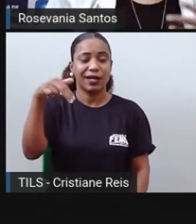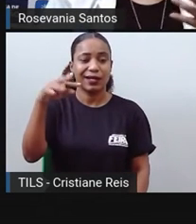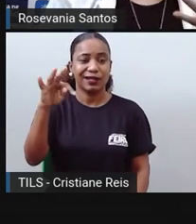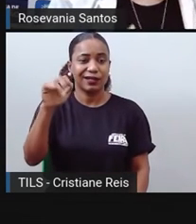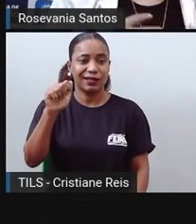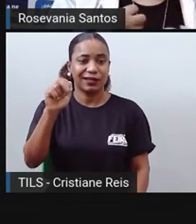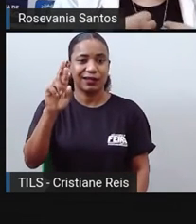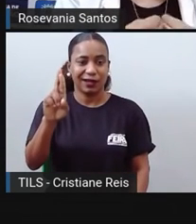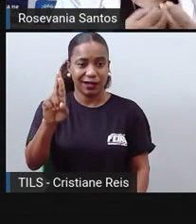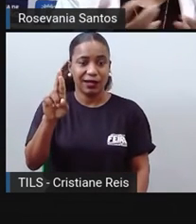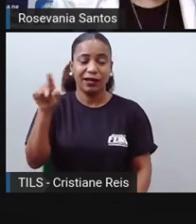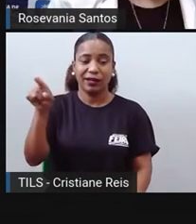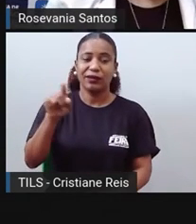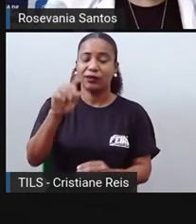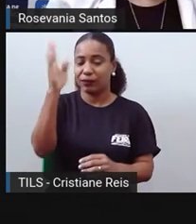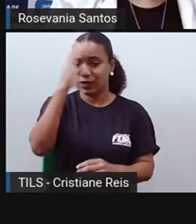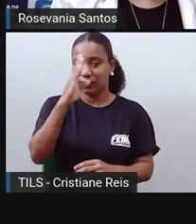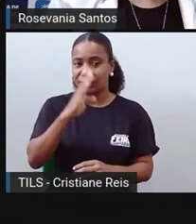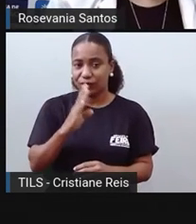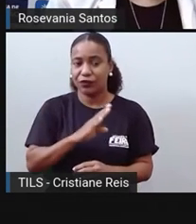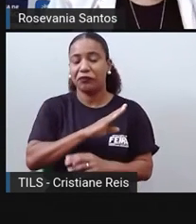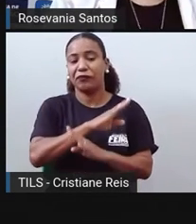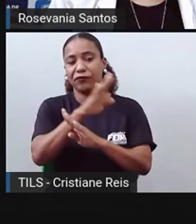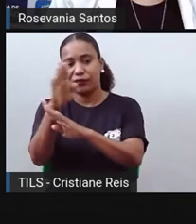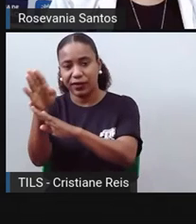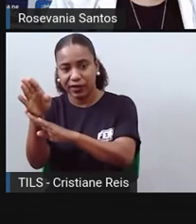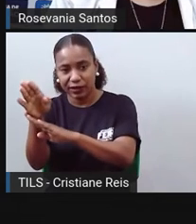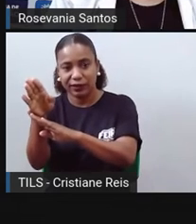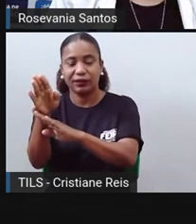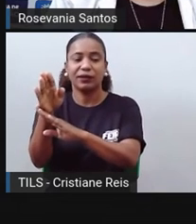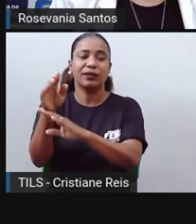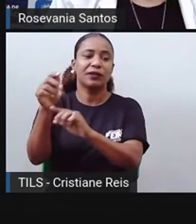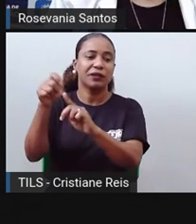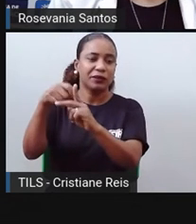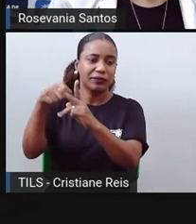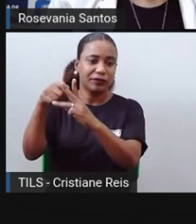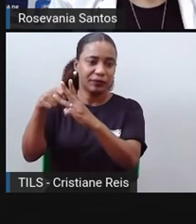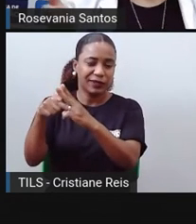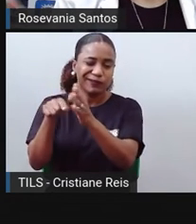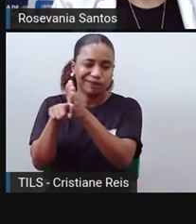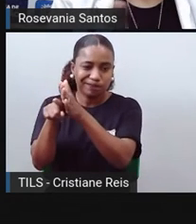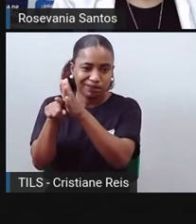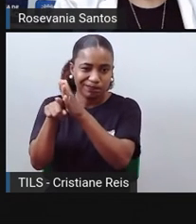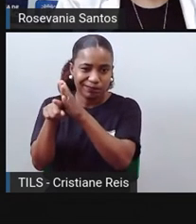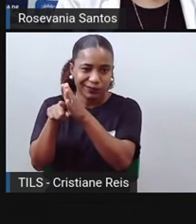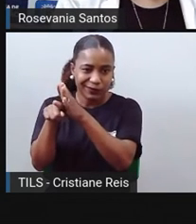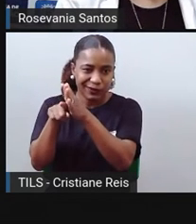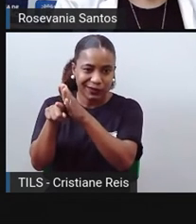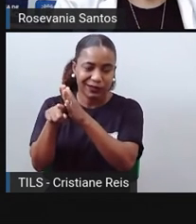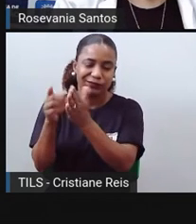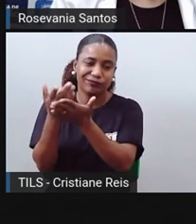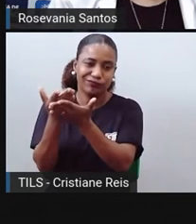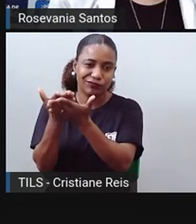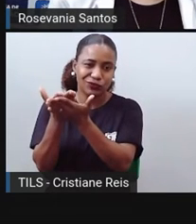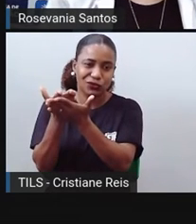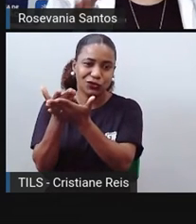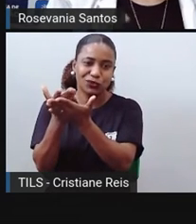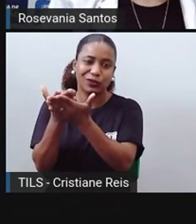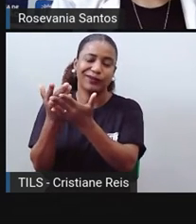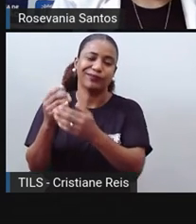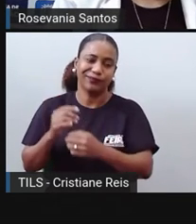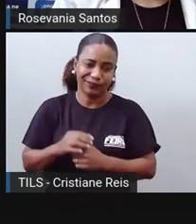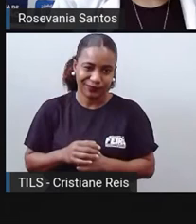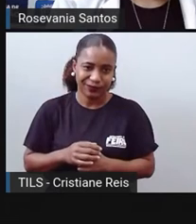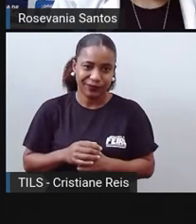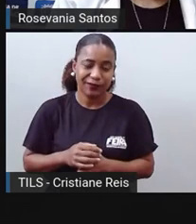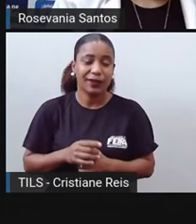passagem, faz parte, né, dessa questão geopolítica da própria Antártida. Eles têm